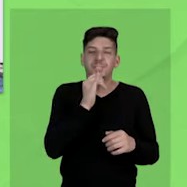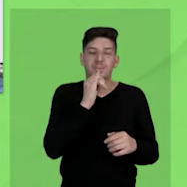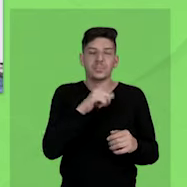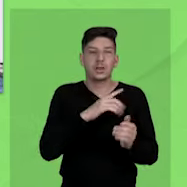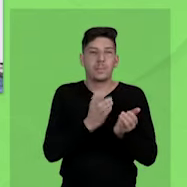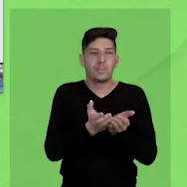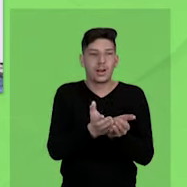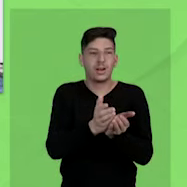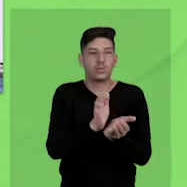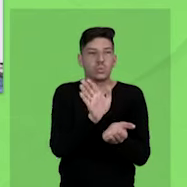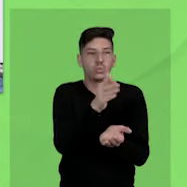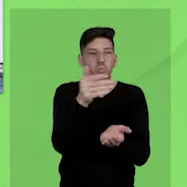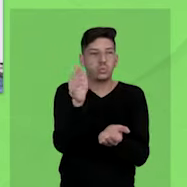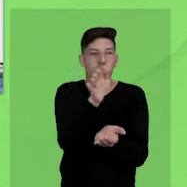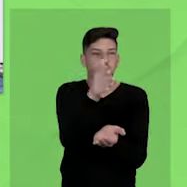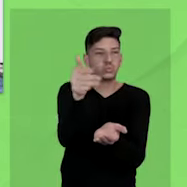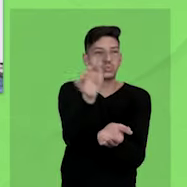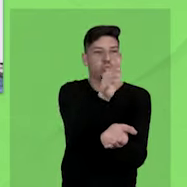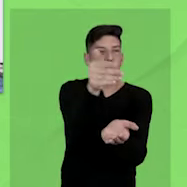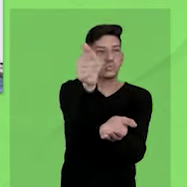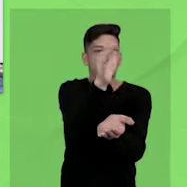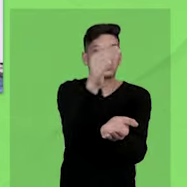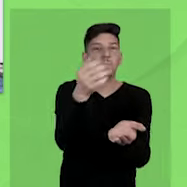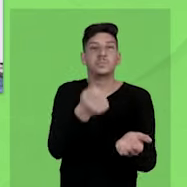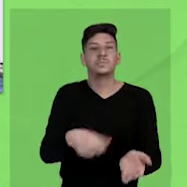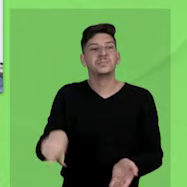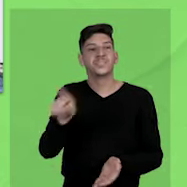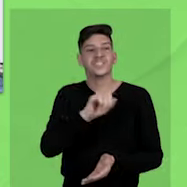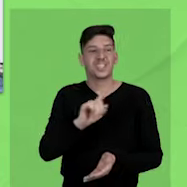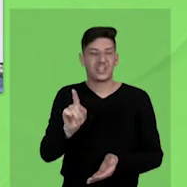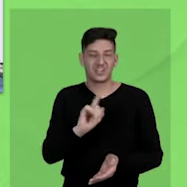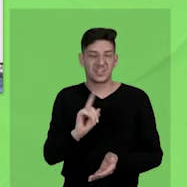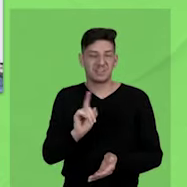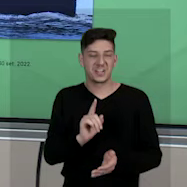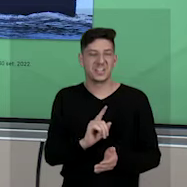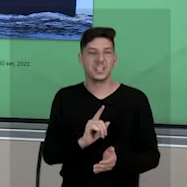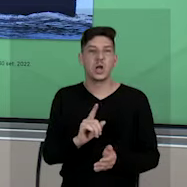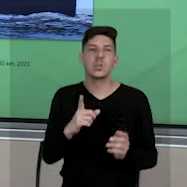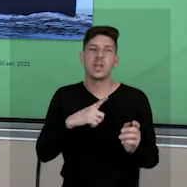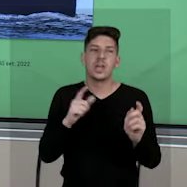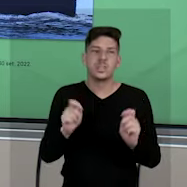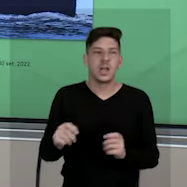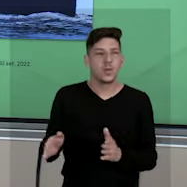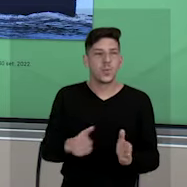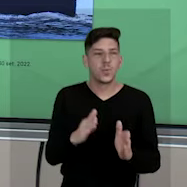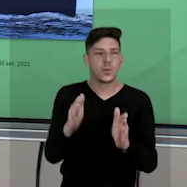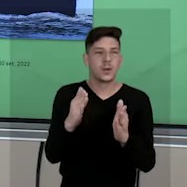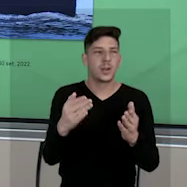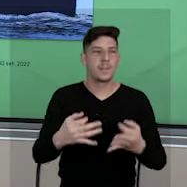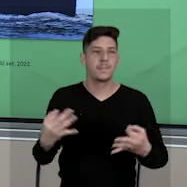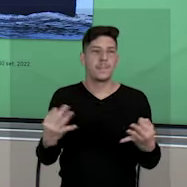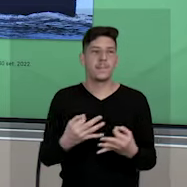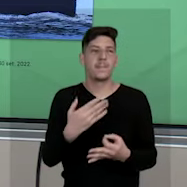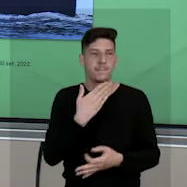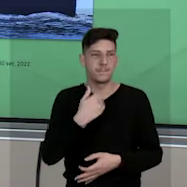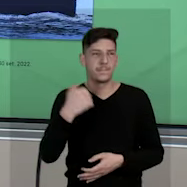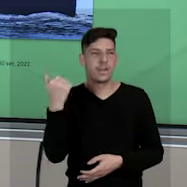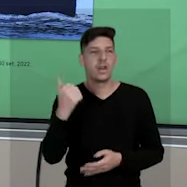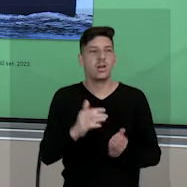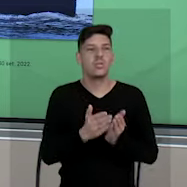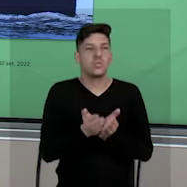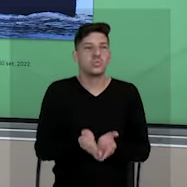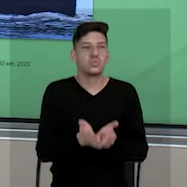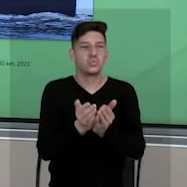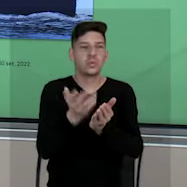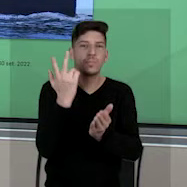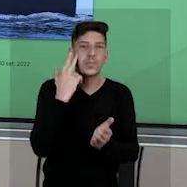se deslocarem. Você poderia fazer rotas ali melhores, né, mais adequadas, e o barco funcionaria independente